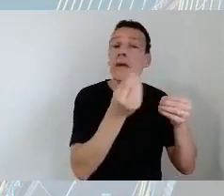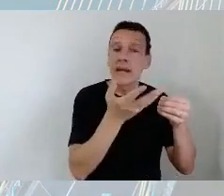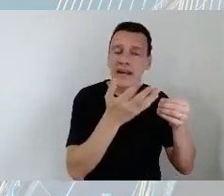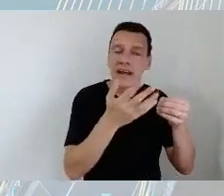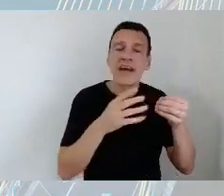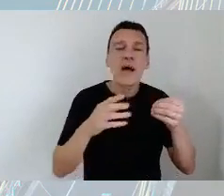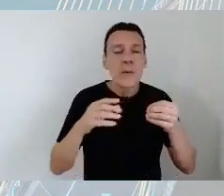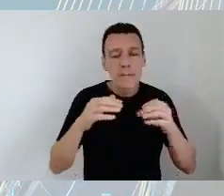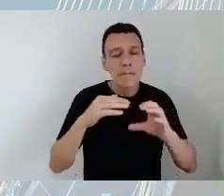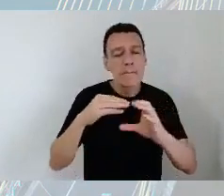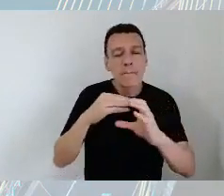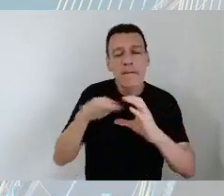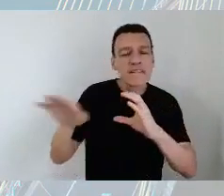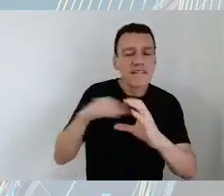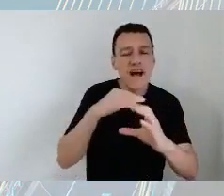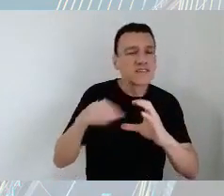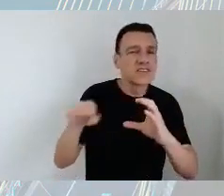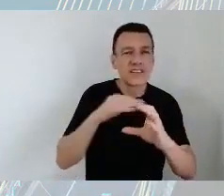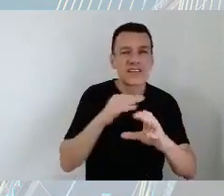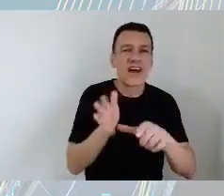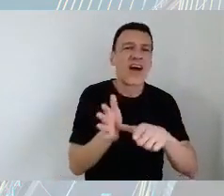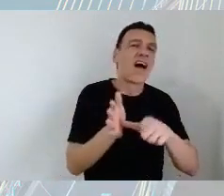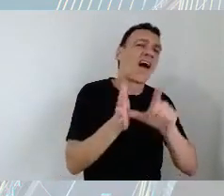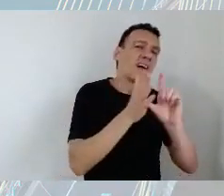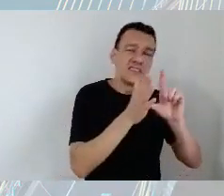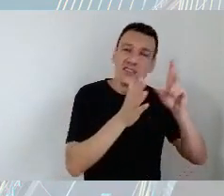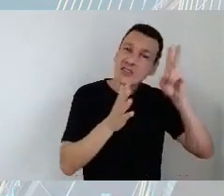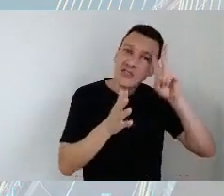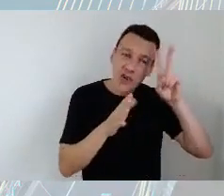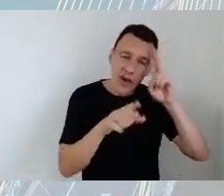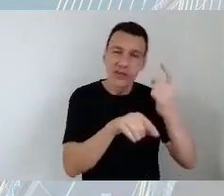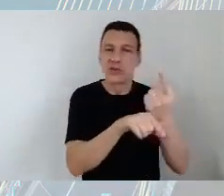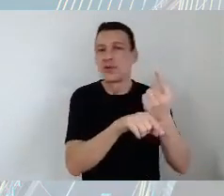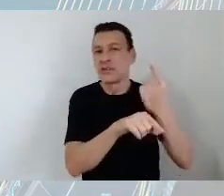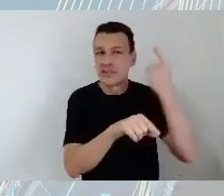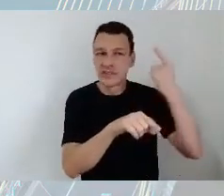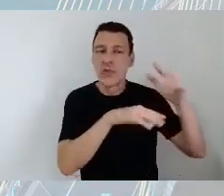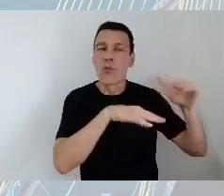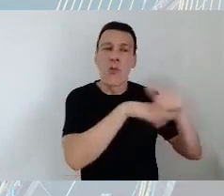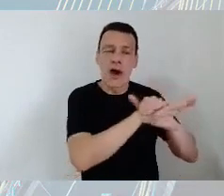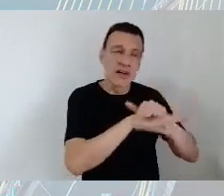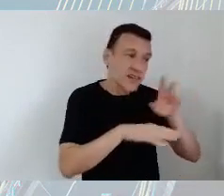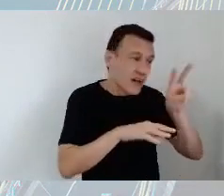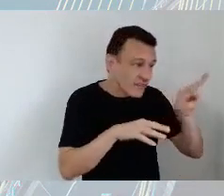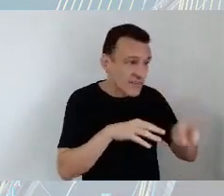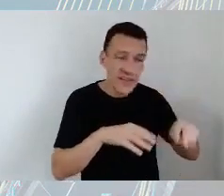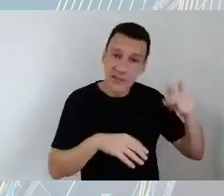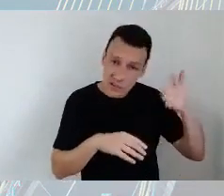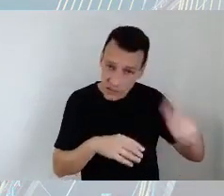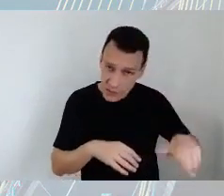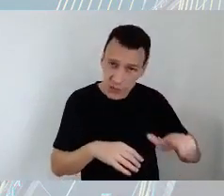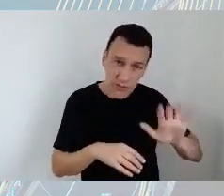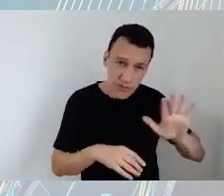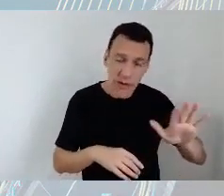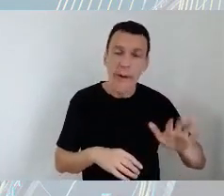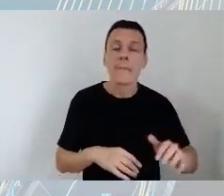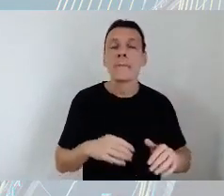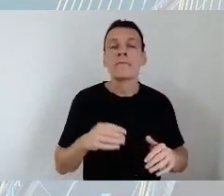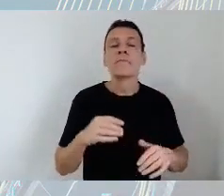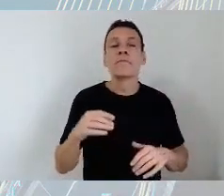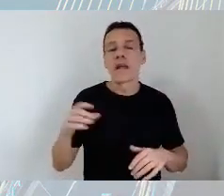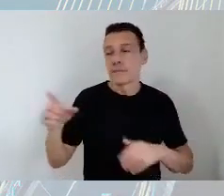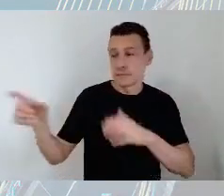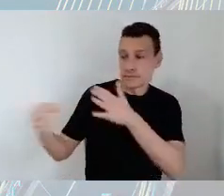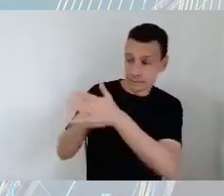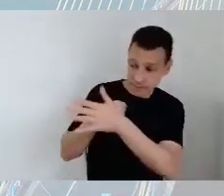foram, e depois que eu tiver esse histórico, eu monto a requisição por LLM com a nova pergunta e envio